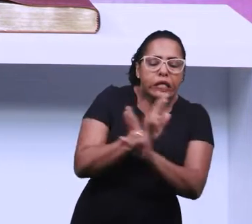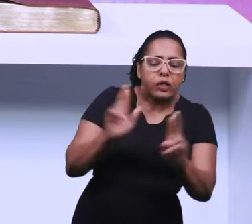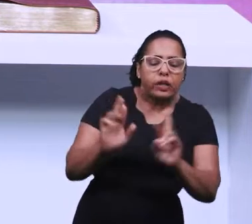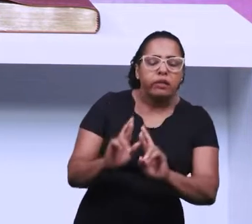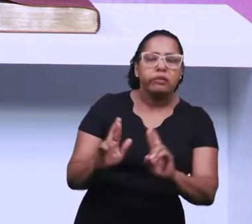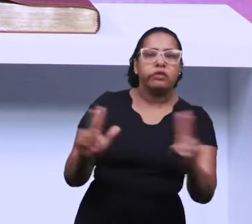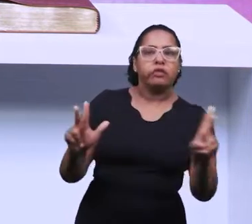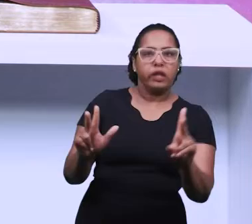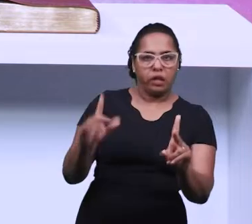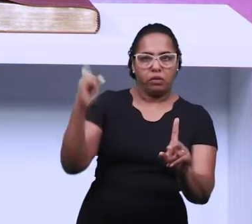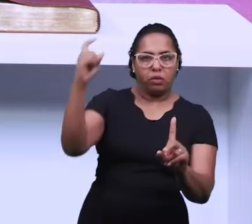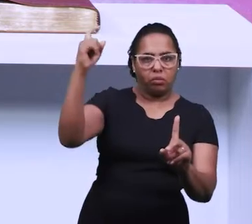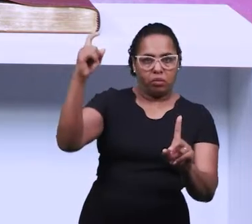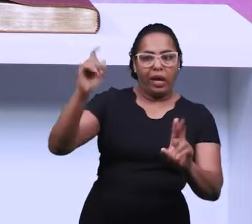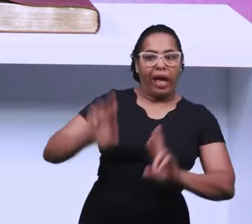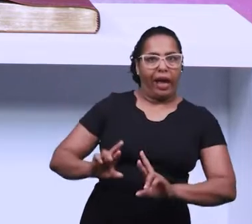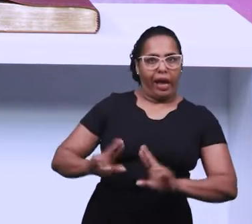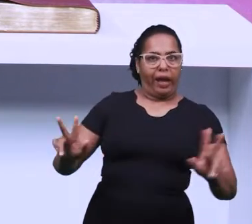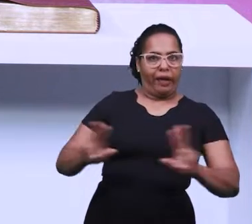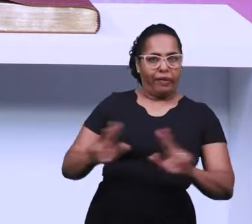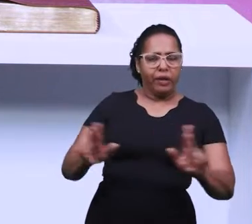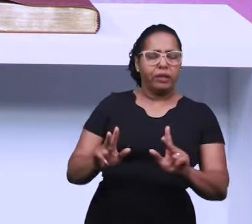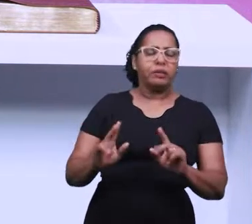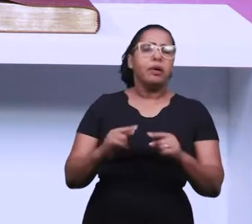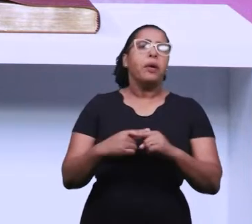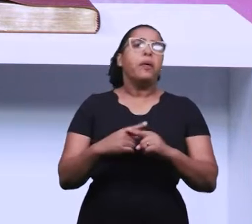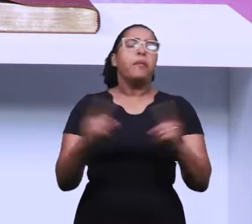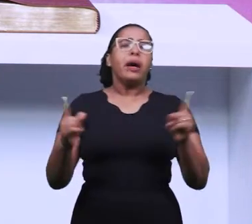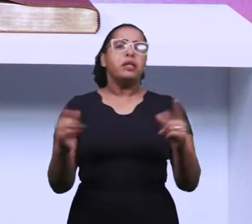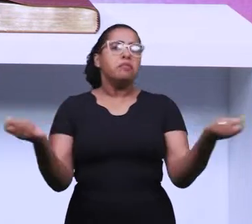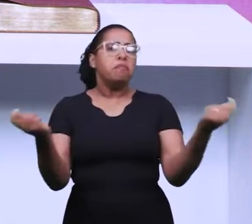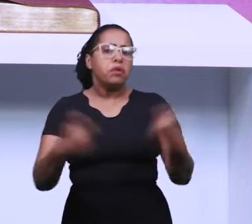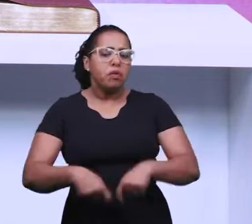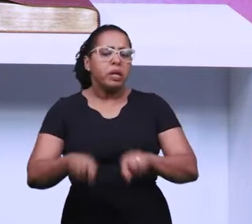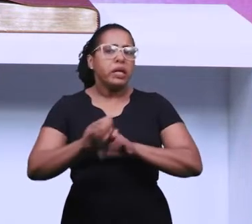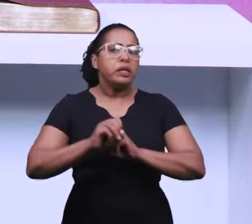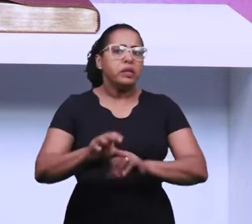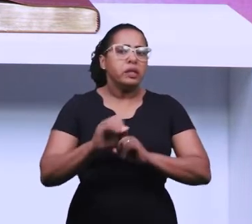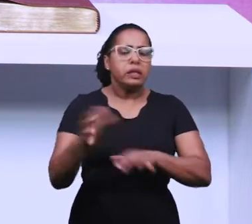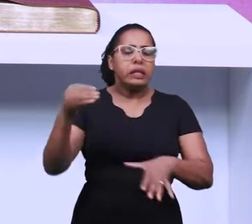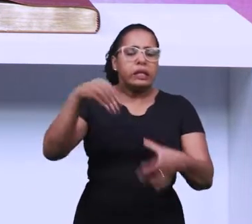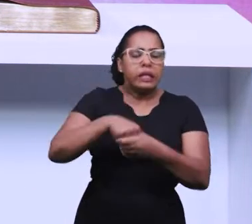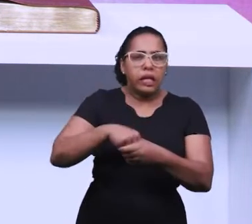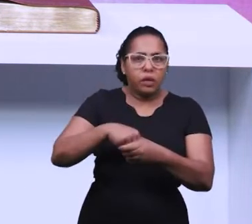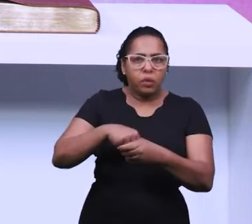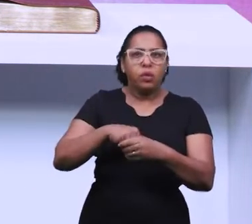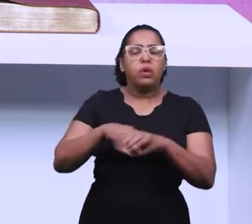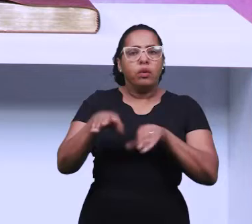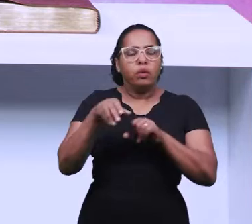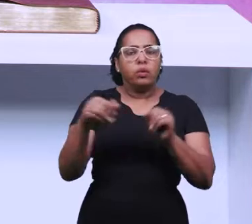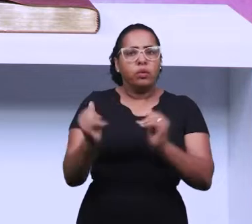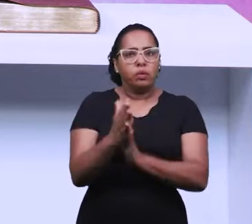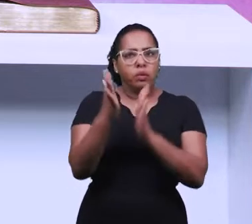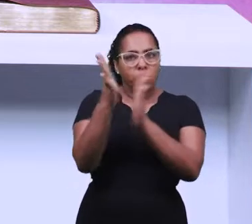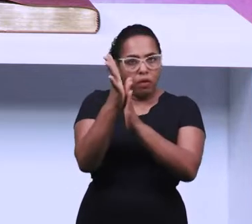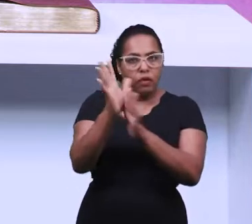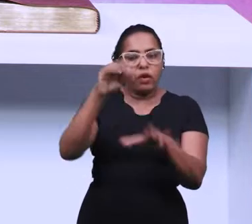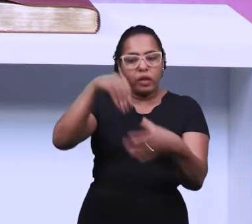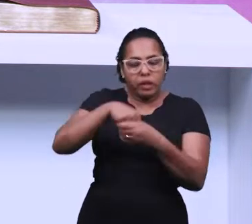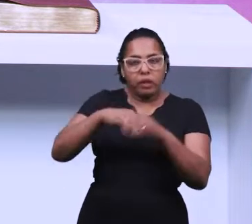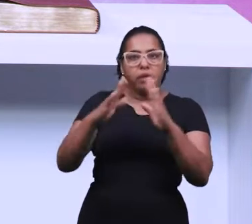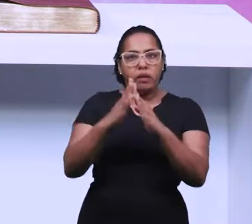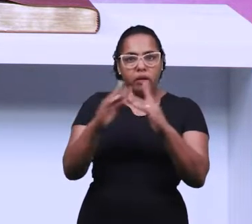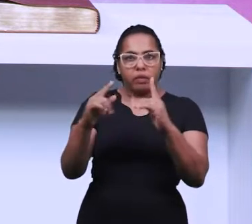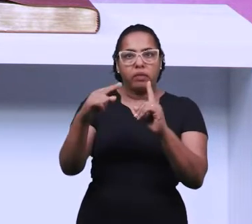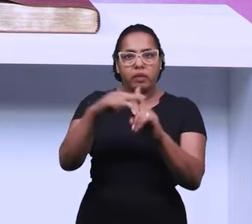à voz do adulto. Vamos entender qual é a aplicabilidade disso na realidade de louvor da nossa